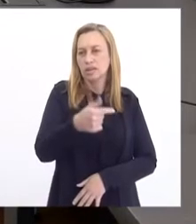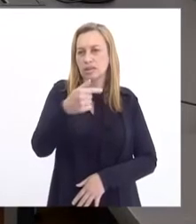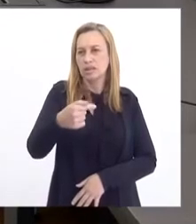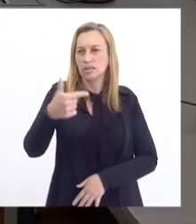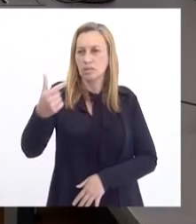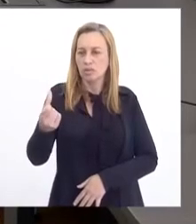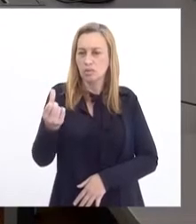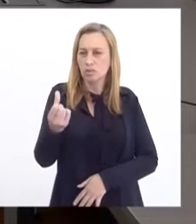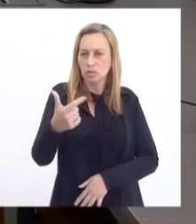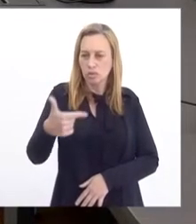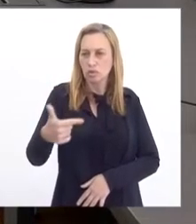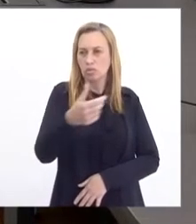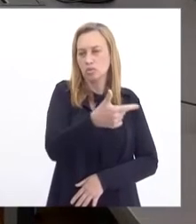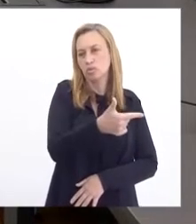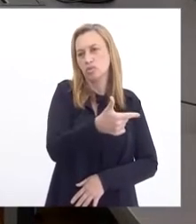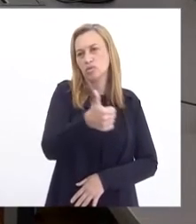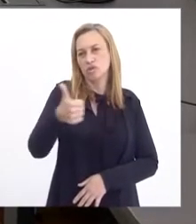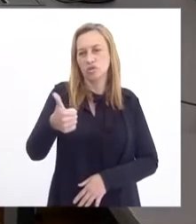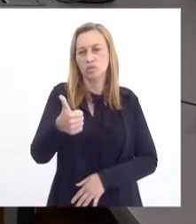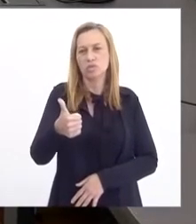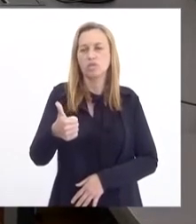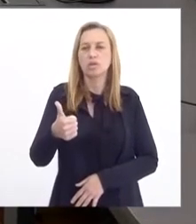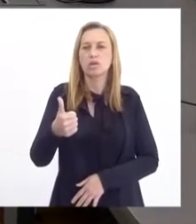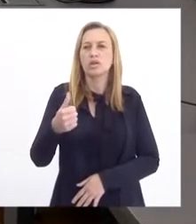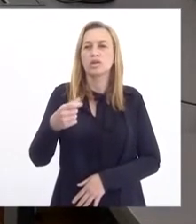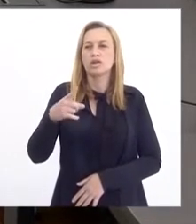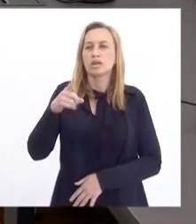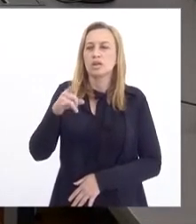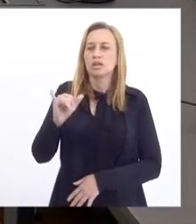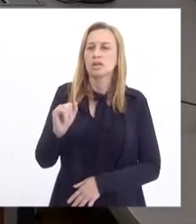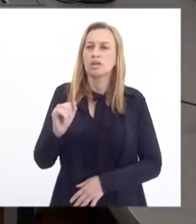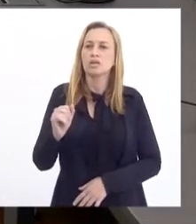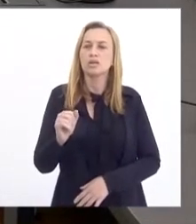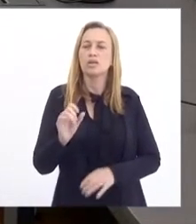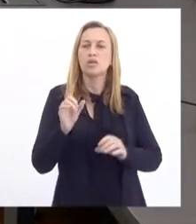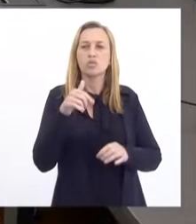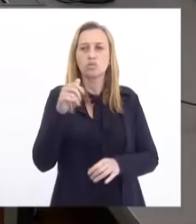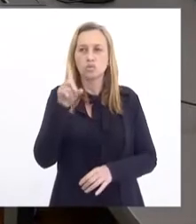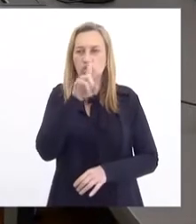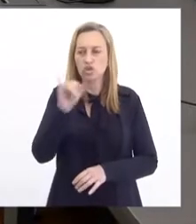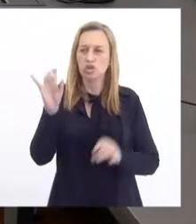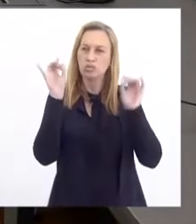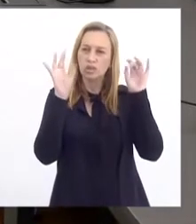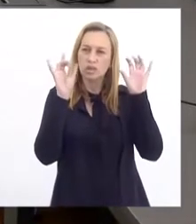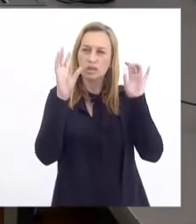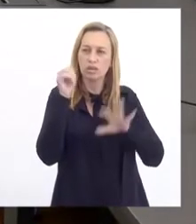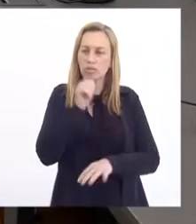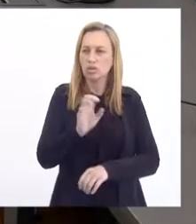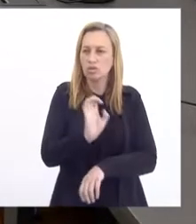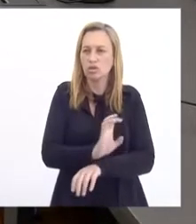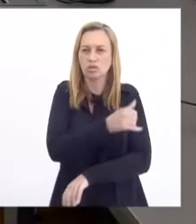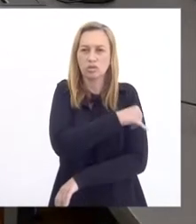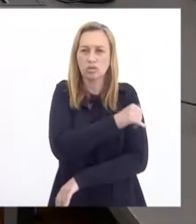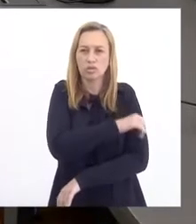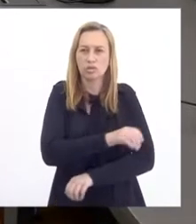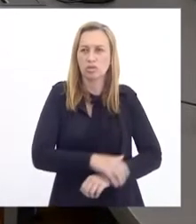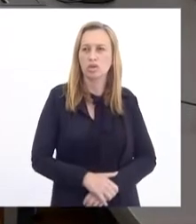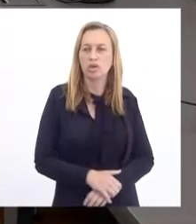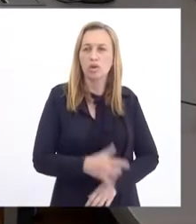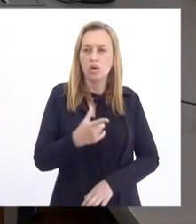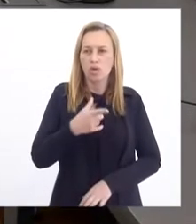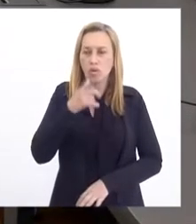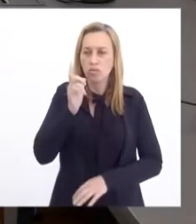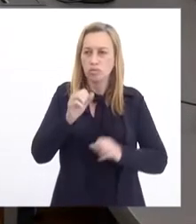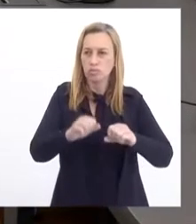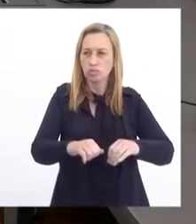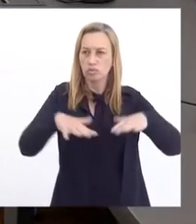a enfermeira Rejane, que institui a Procuradoria Especial da Mulher na Assembleia Legislativa do Estado do Rio de Janeiro. Ontem foi decidido em